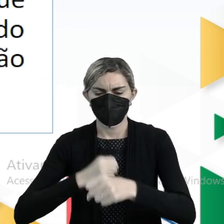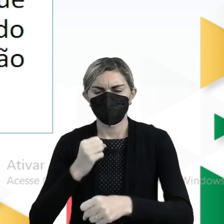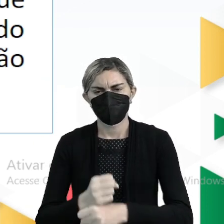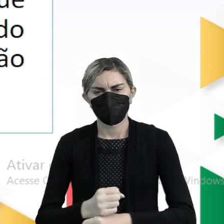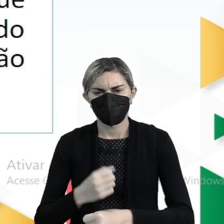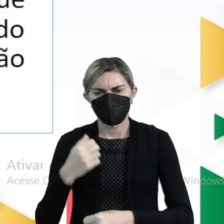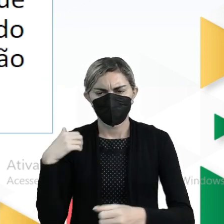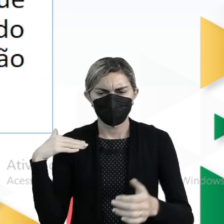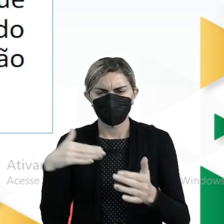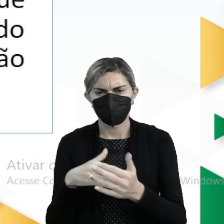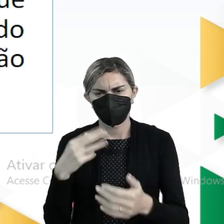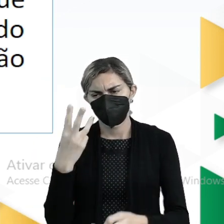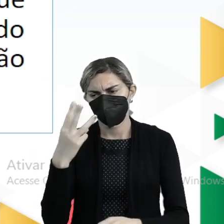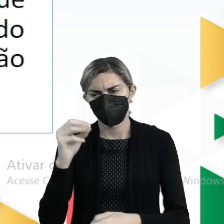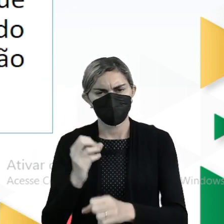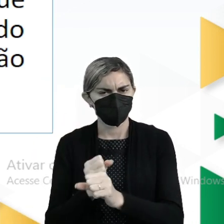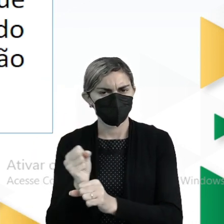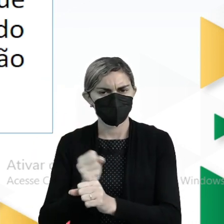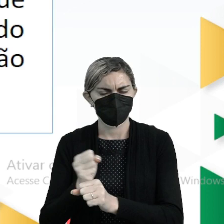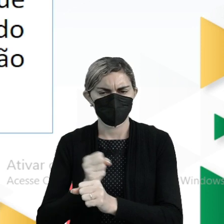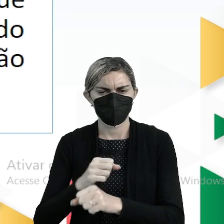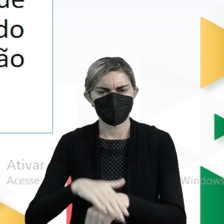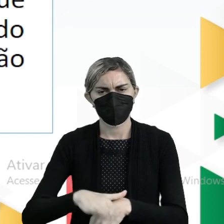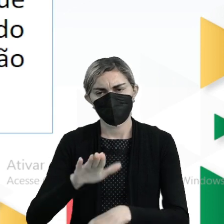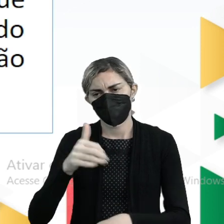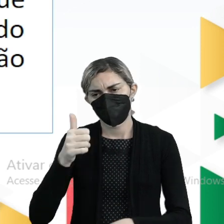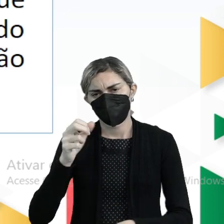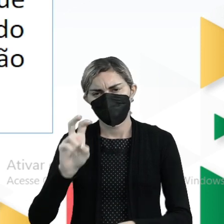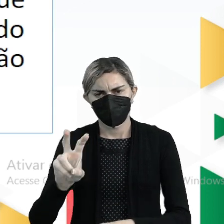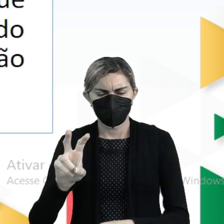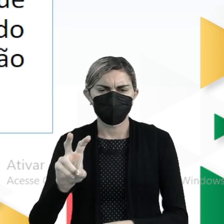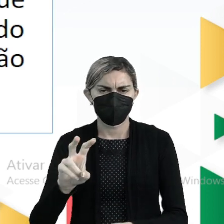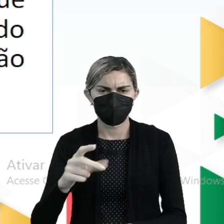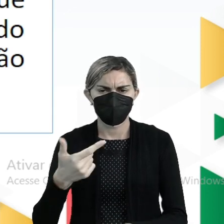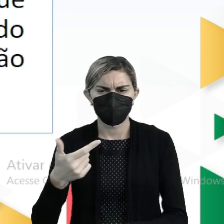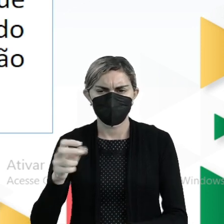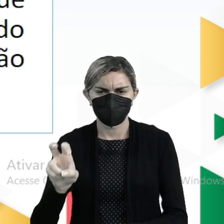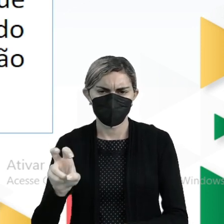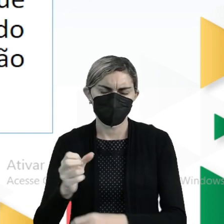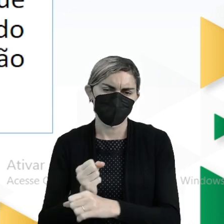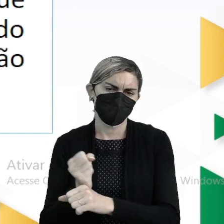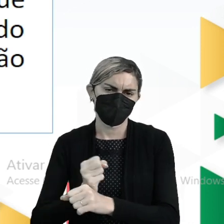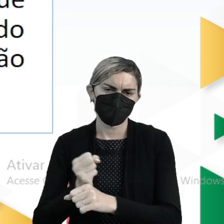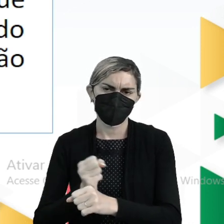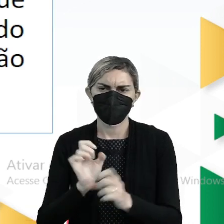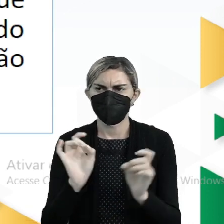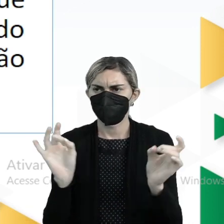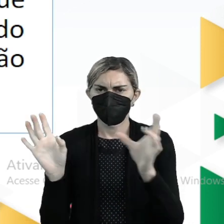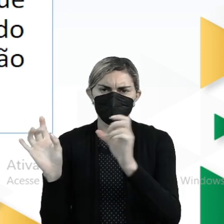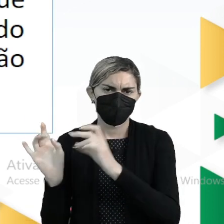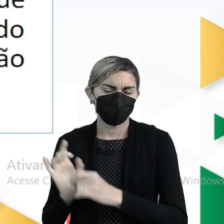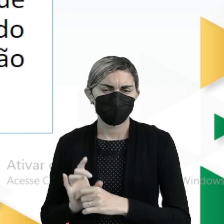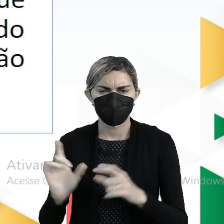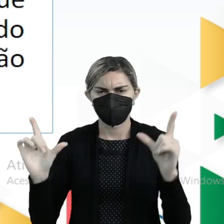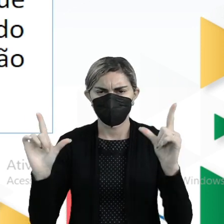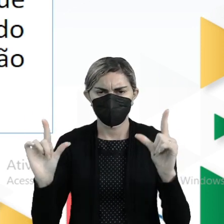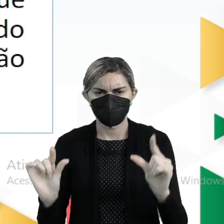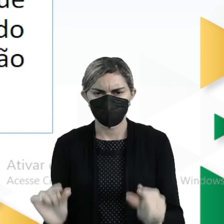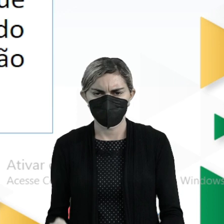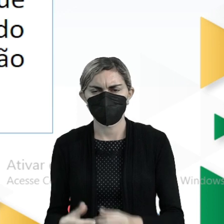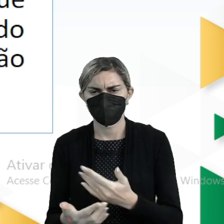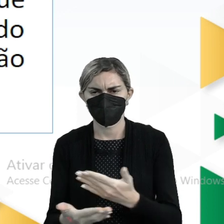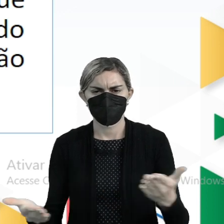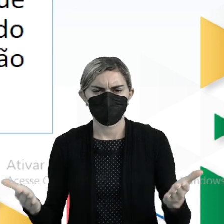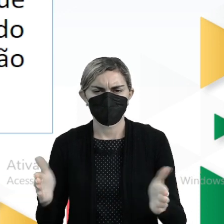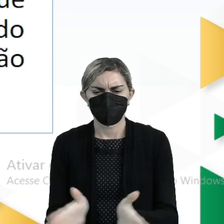média, nos últimos 30 anos, e a mais de 15% em média aos 25 anos de exportação, que reduziu